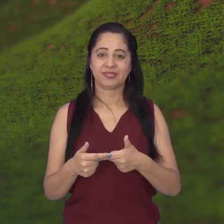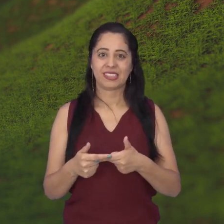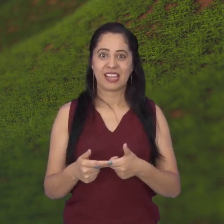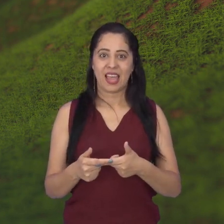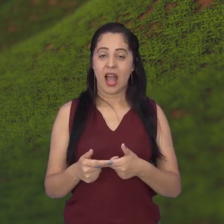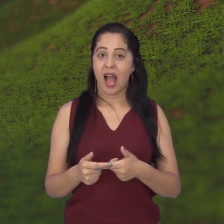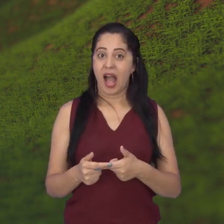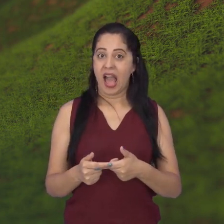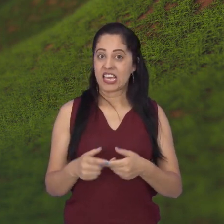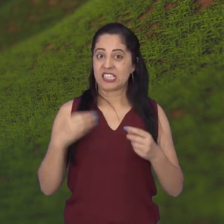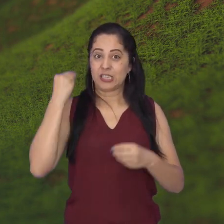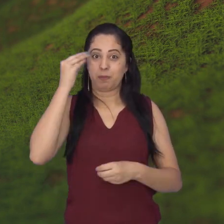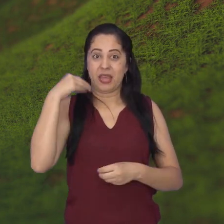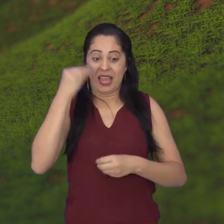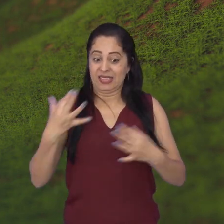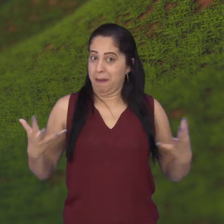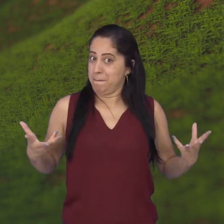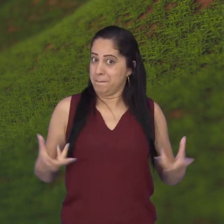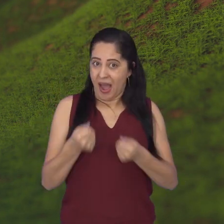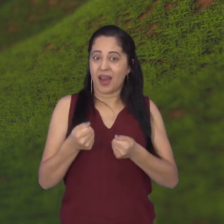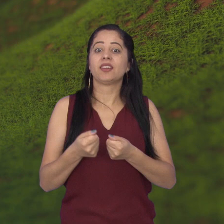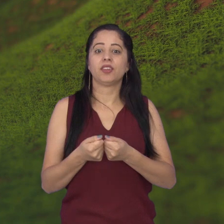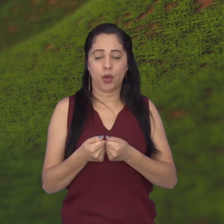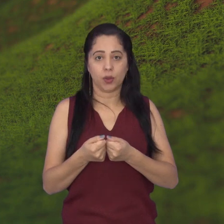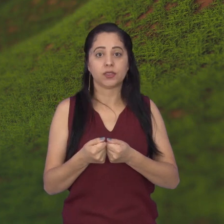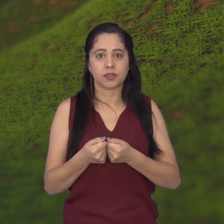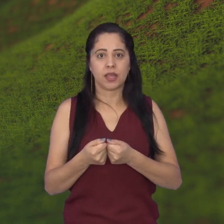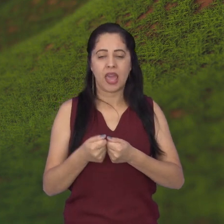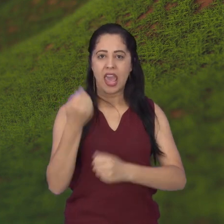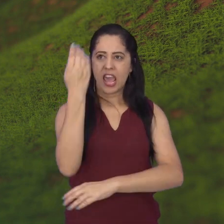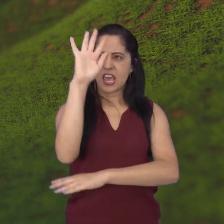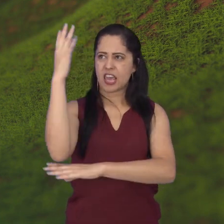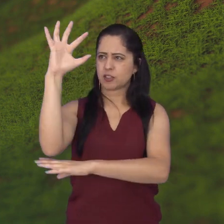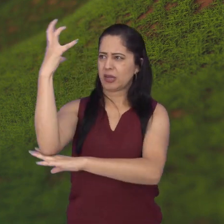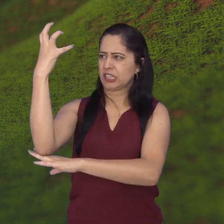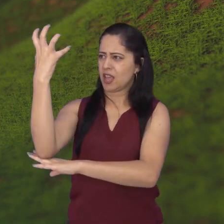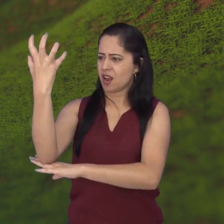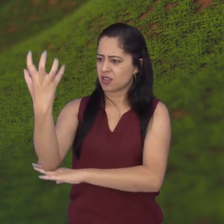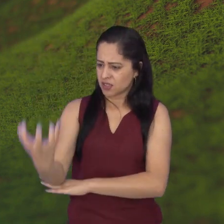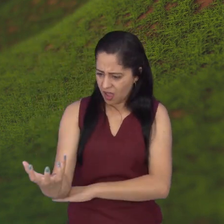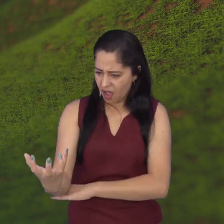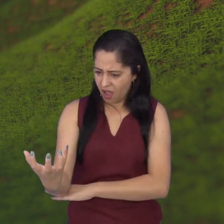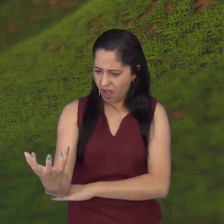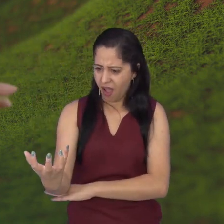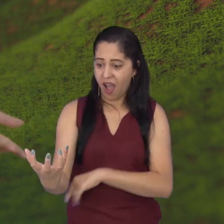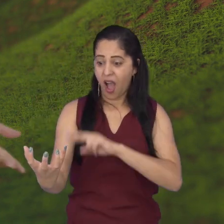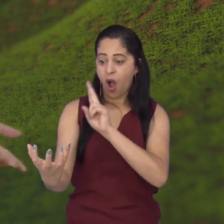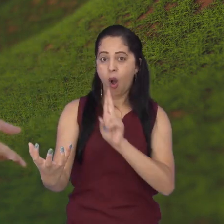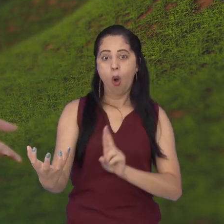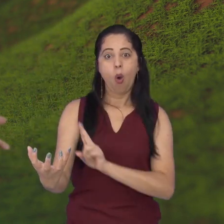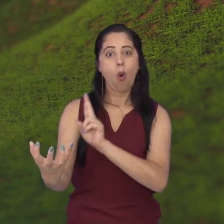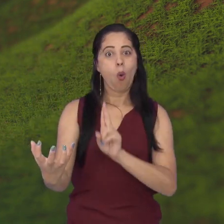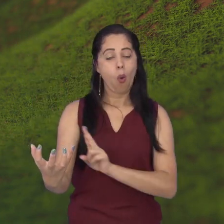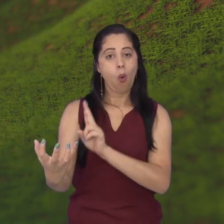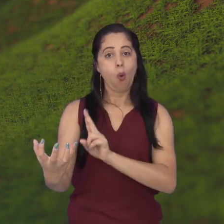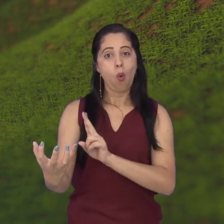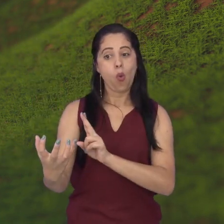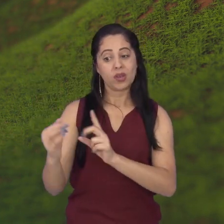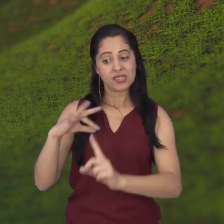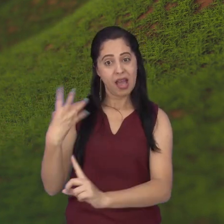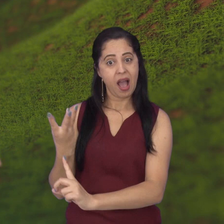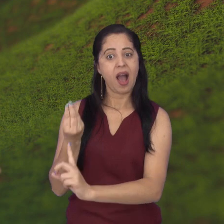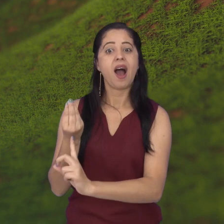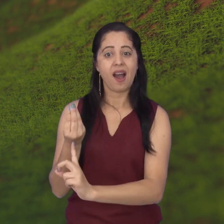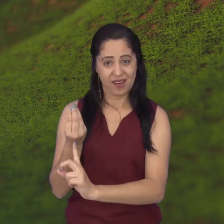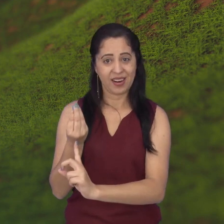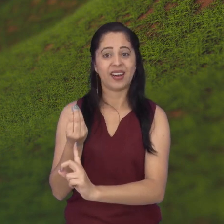reportagem, eletrizante! E que destino bacana para os pedaços de troncos de árvores que voltam a ter utilidade e, como